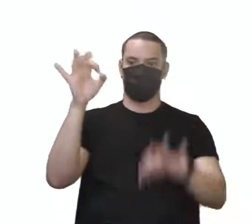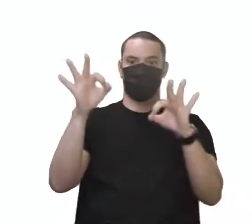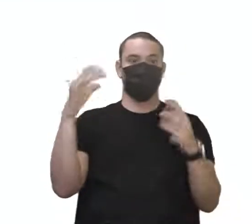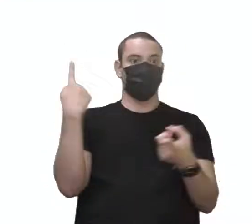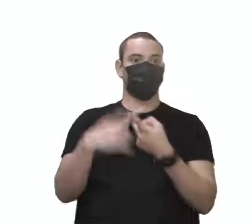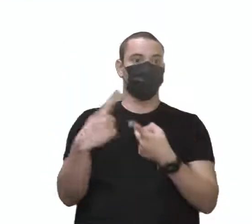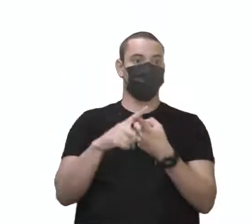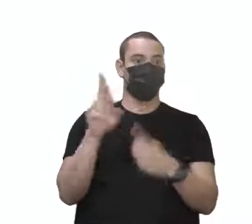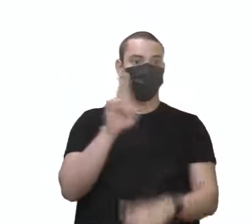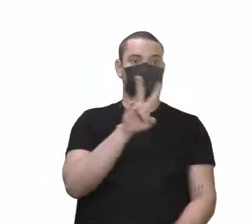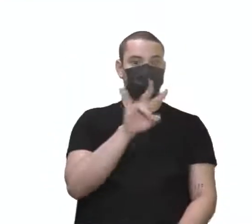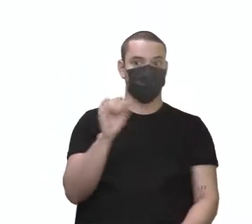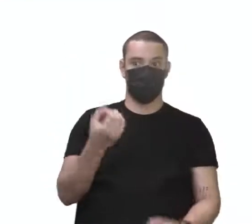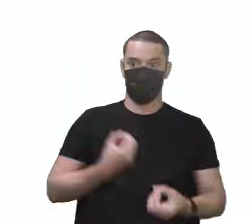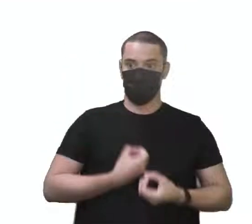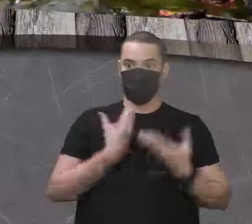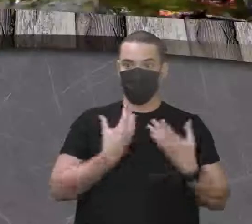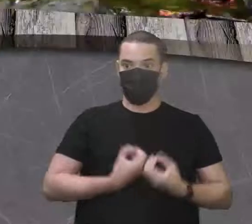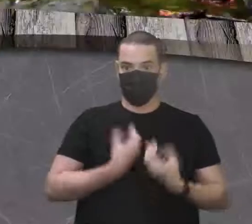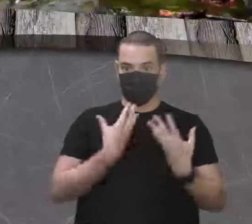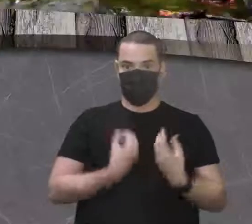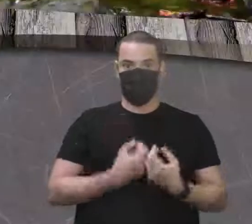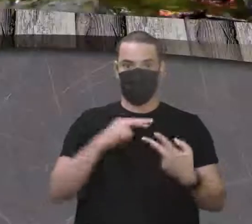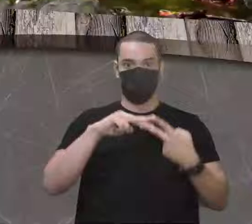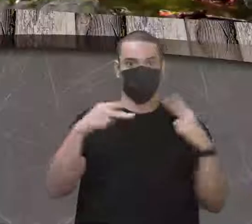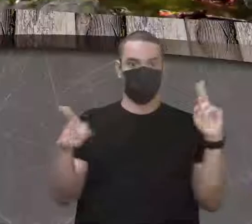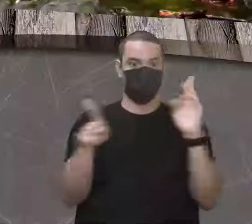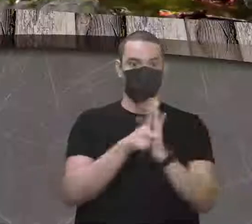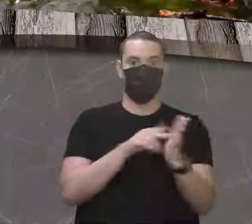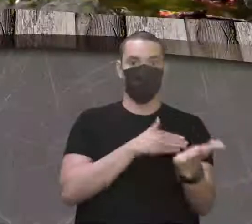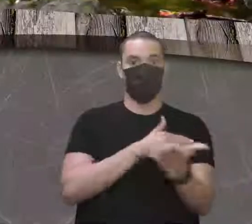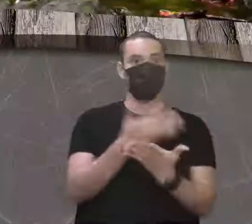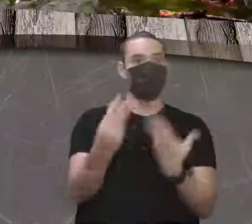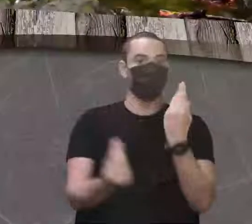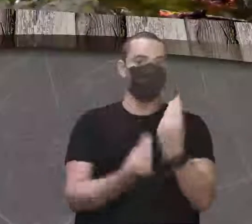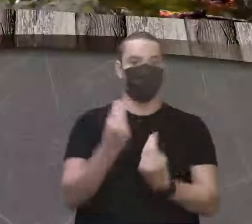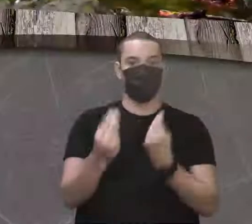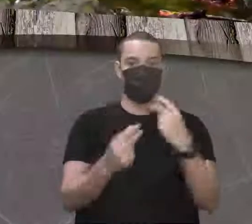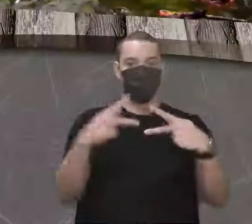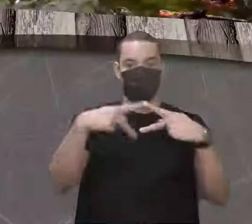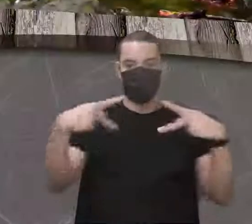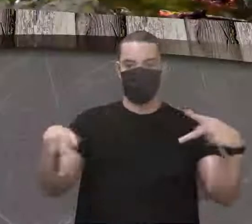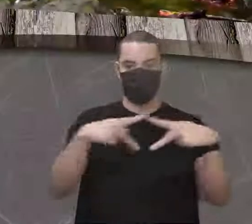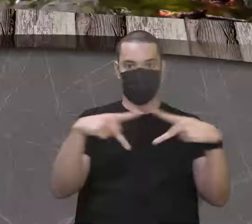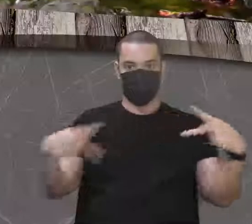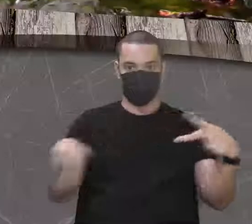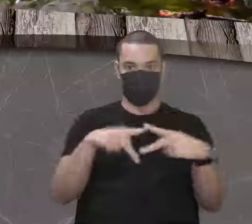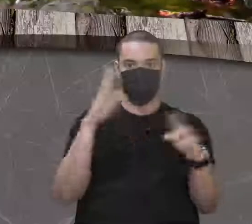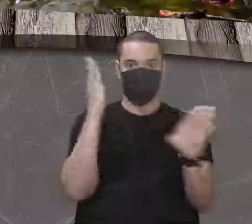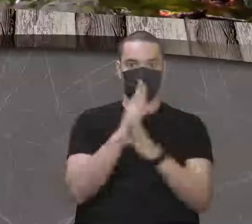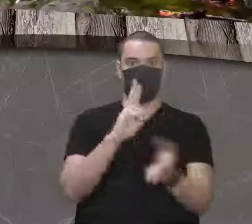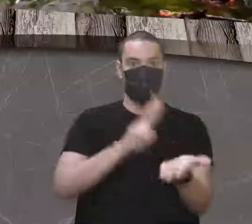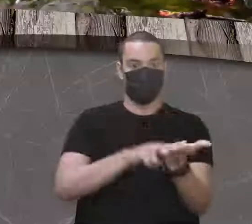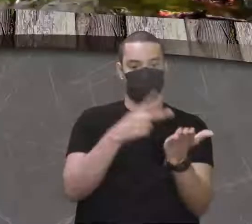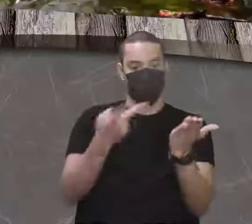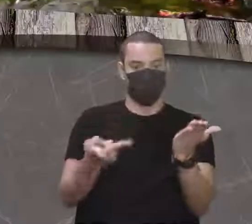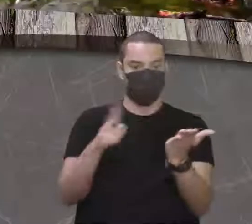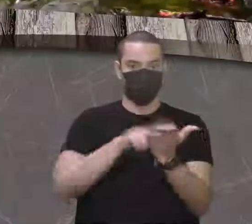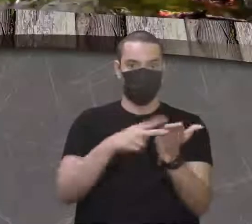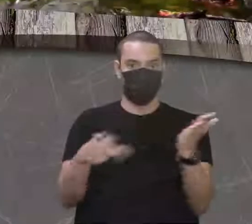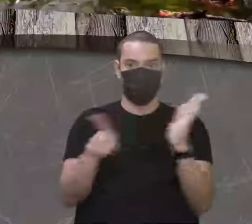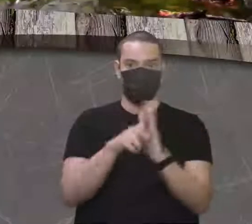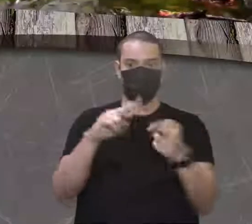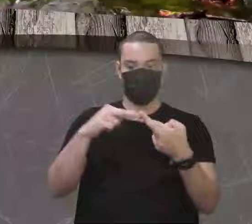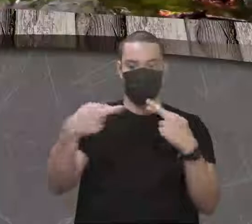porque quem vai produzir, os genes se manifestam na forma de proteínas, através da transcrição do